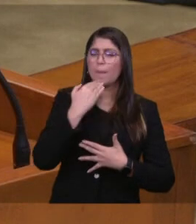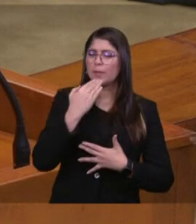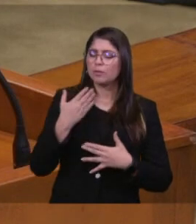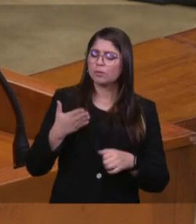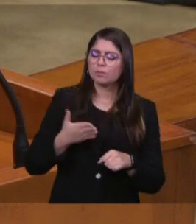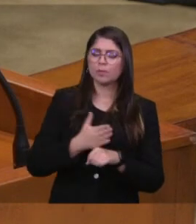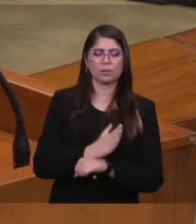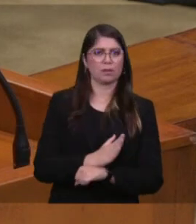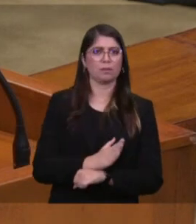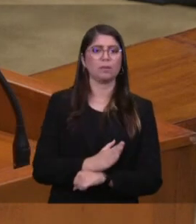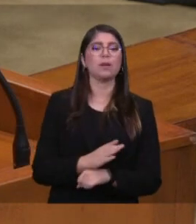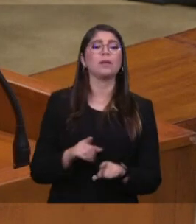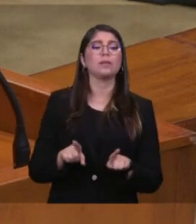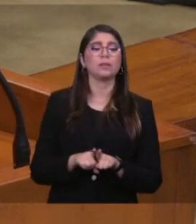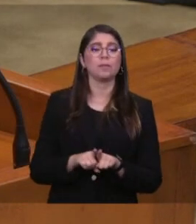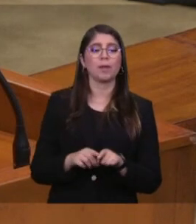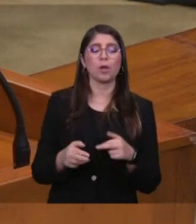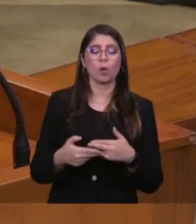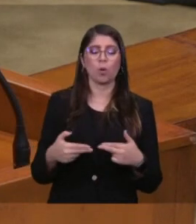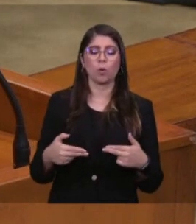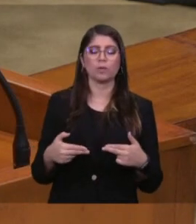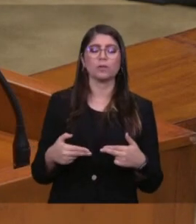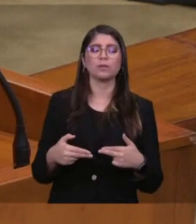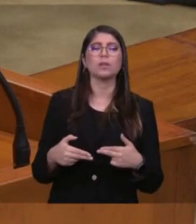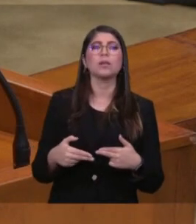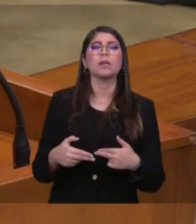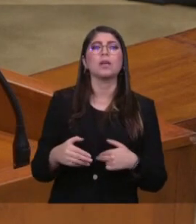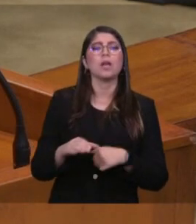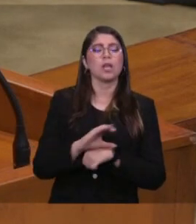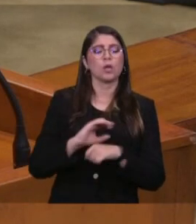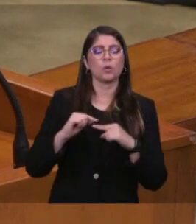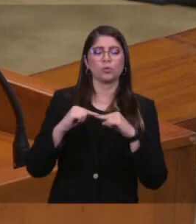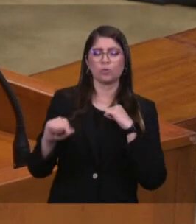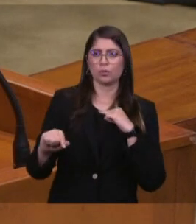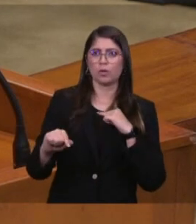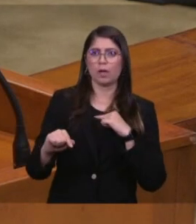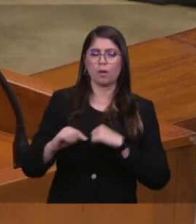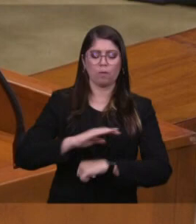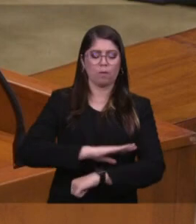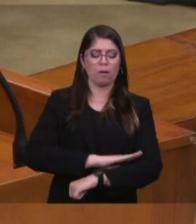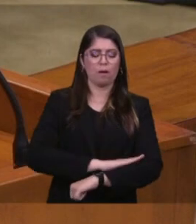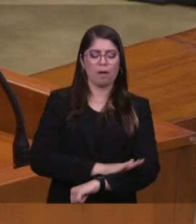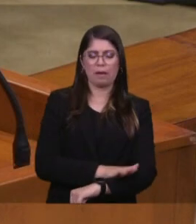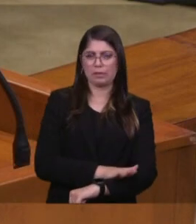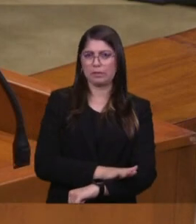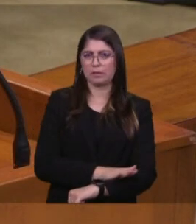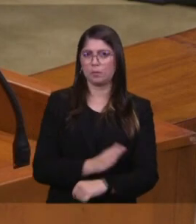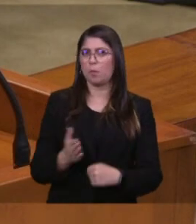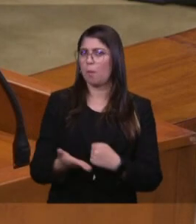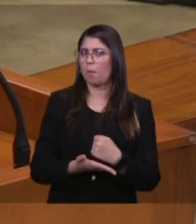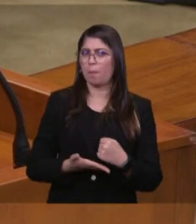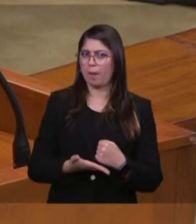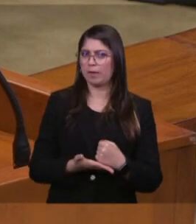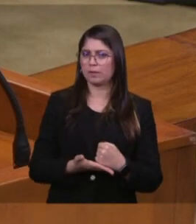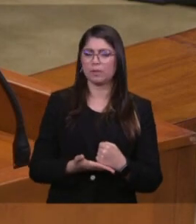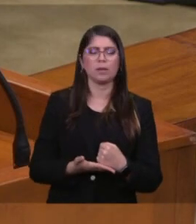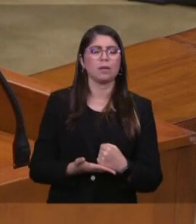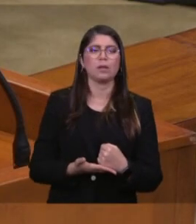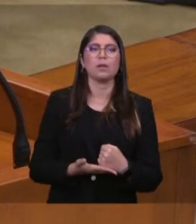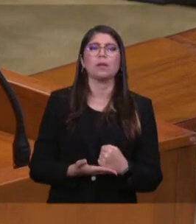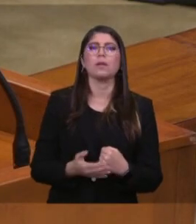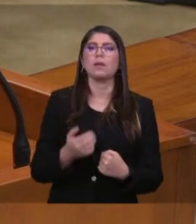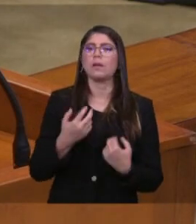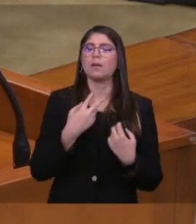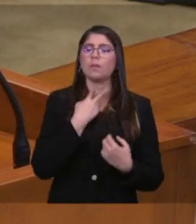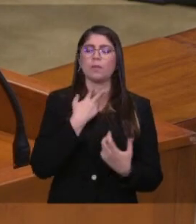declarando-se o estado de coisas inconstitucional fundado no racismo e sendo reconhecida também a necessidade de adoção de medidas de